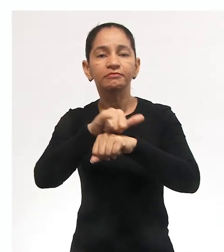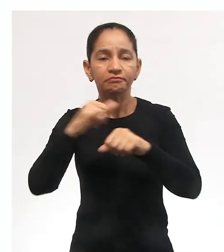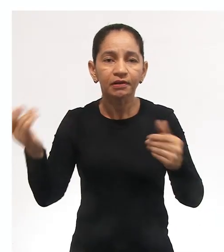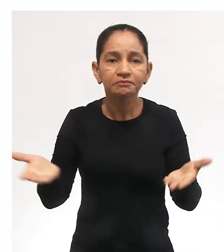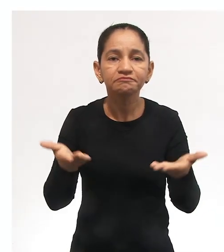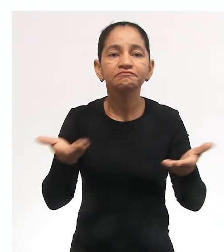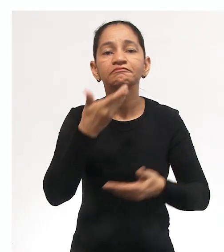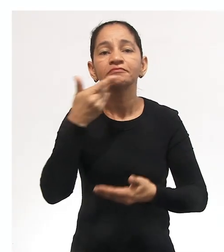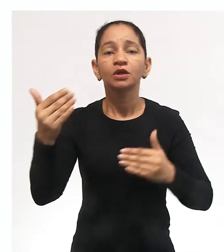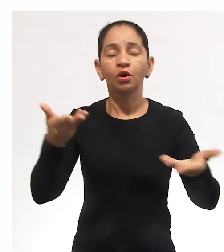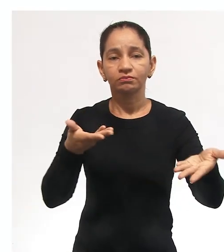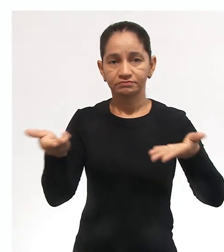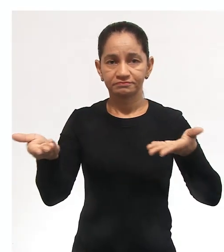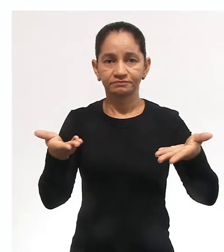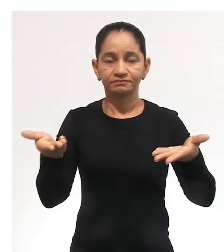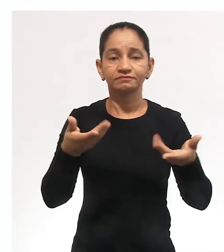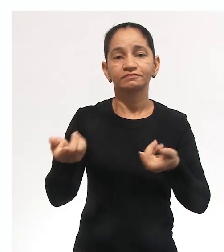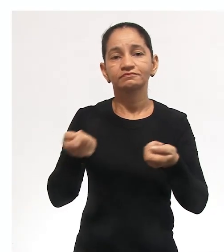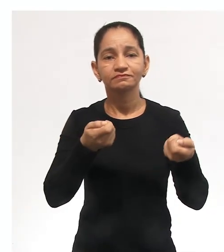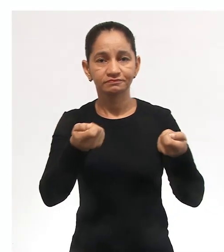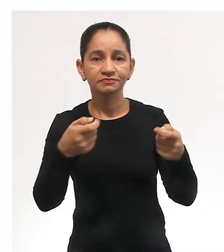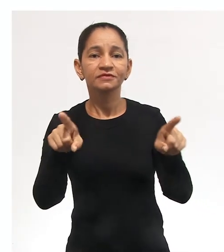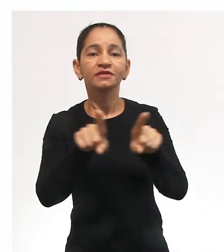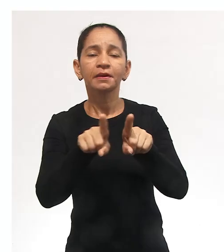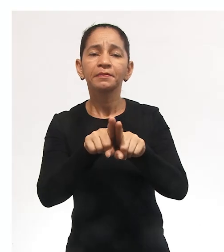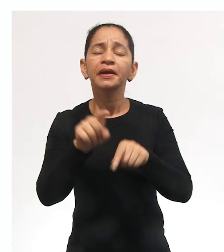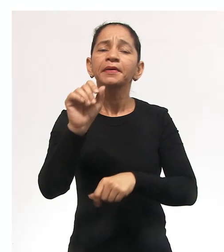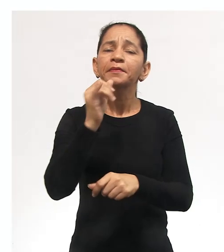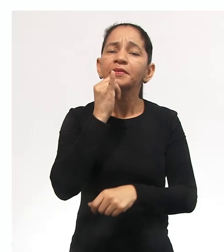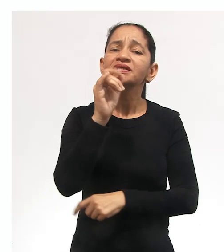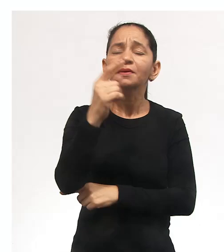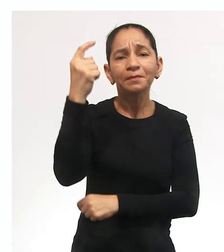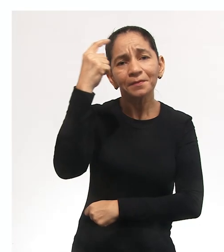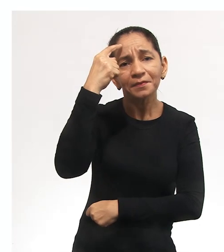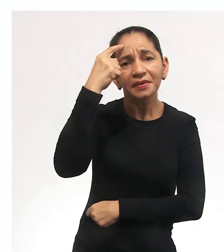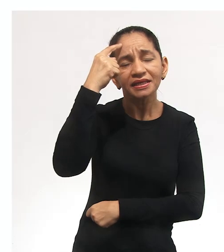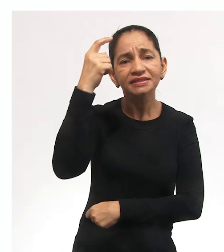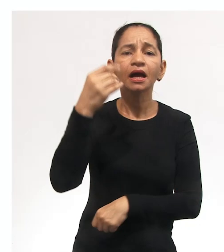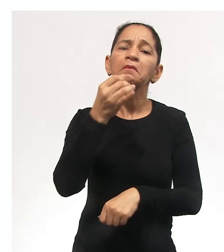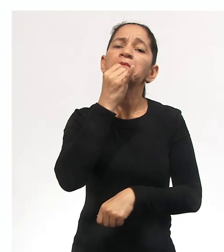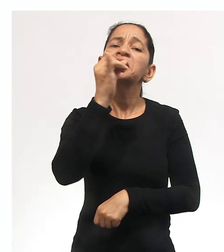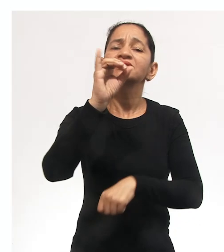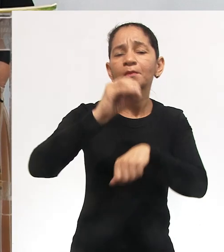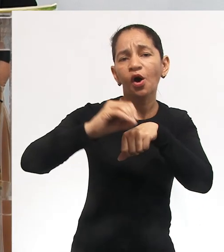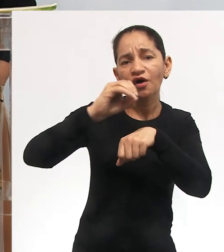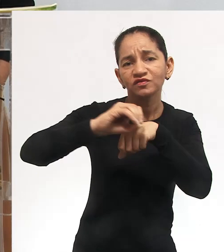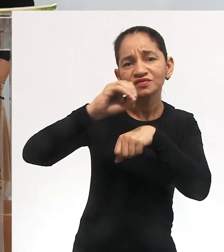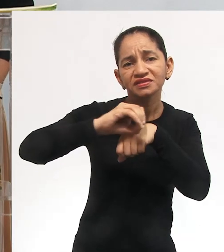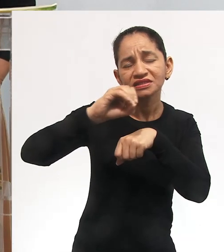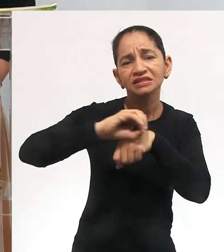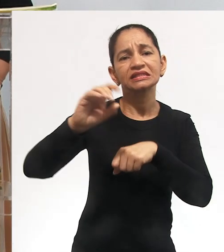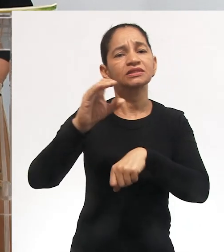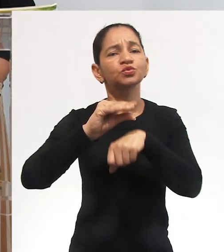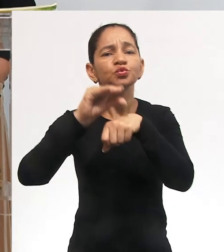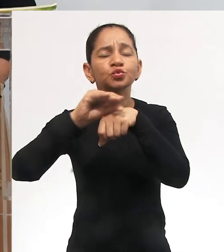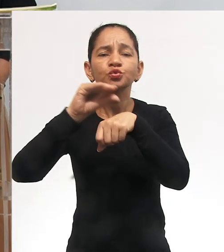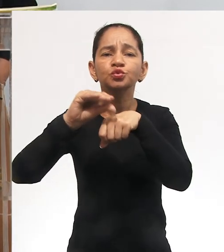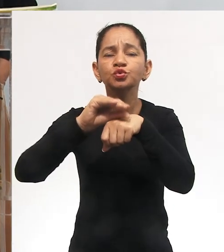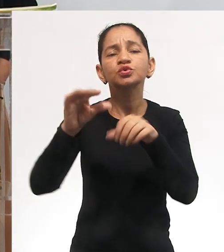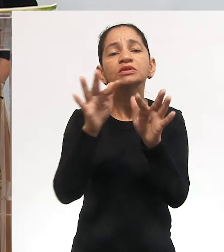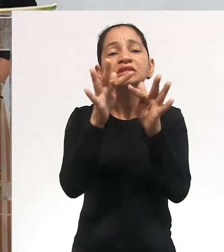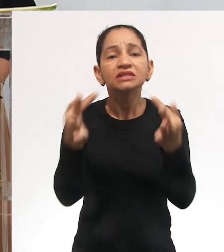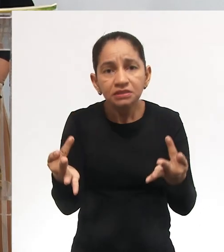para estratégias de mediação inovadoras. Imaginem, gente, uma oficina, um